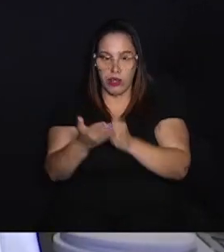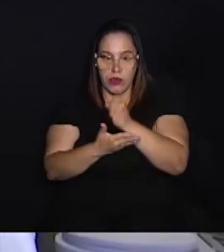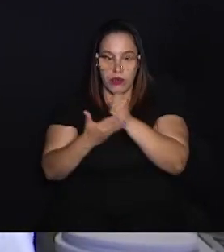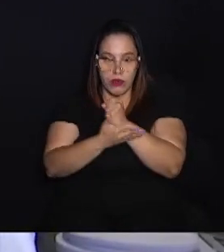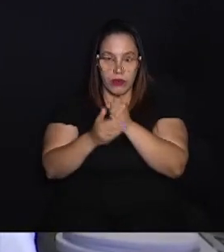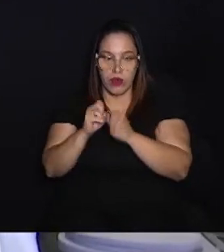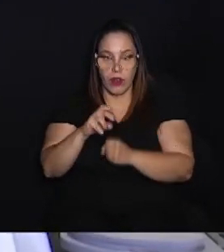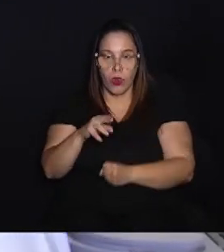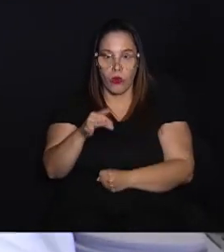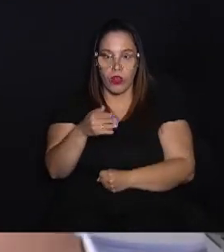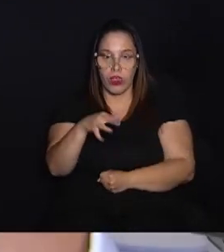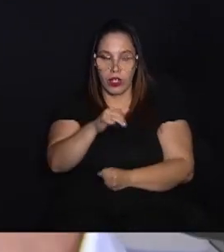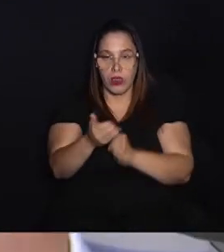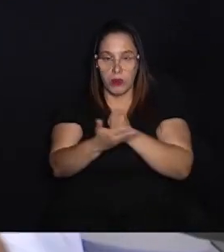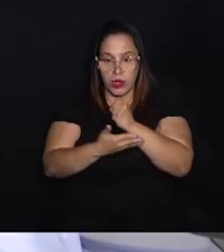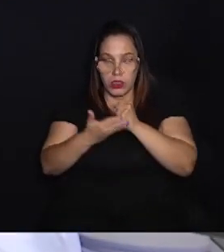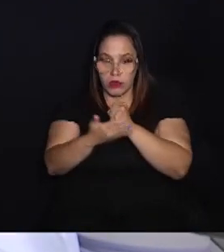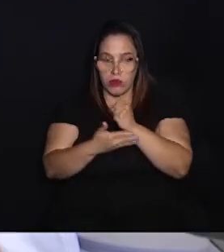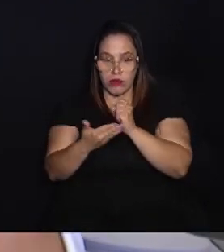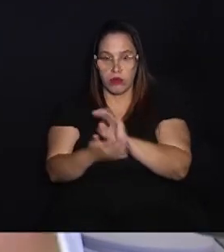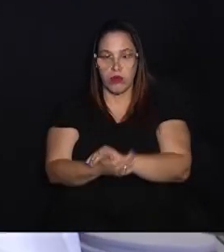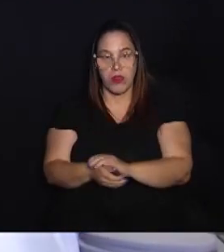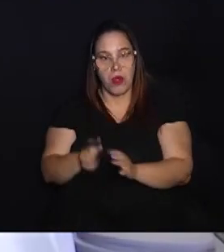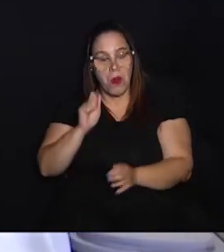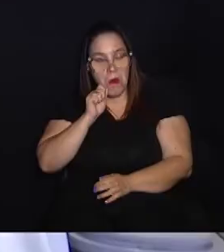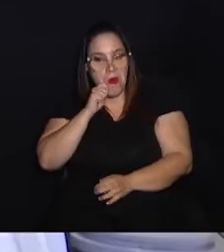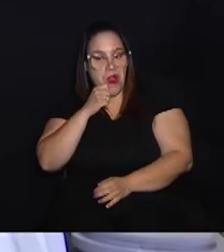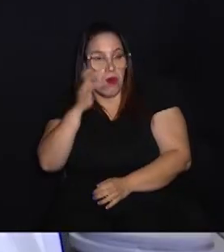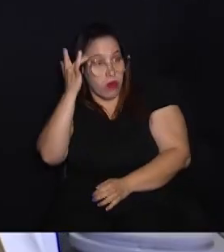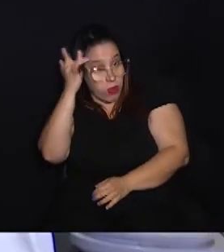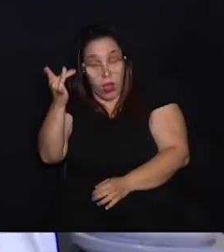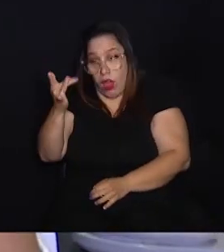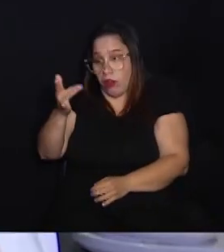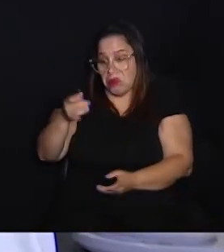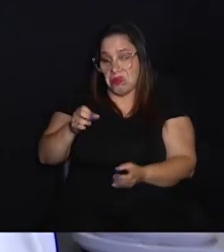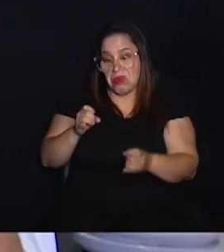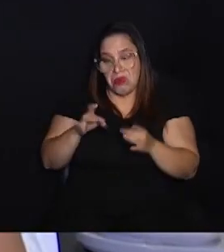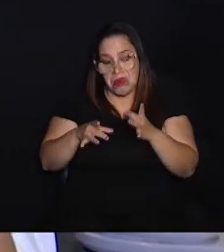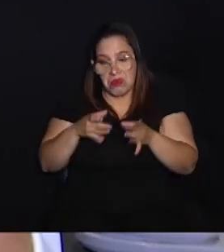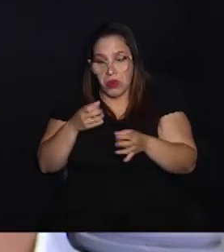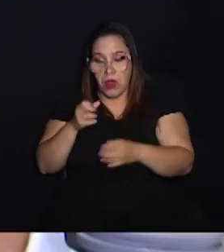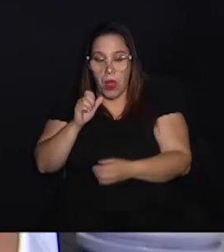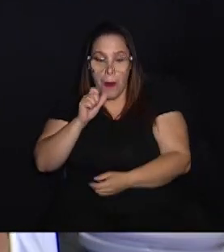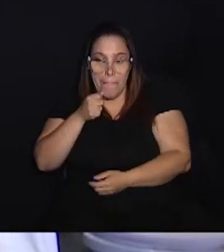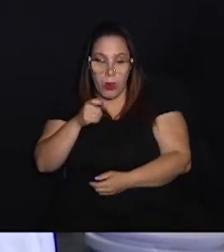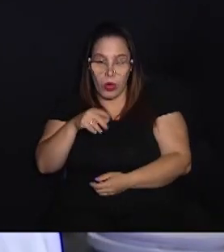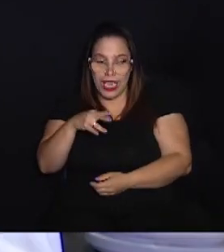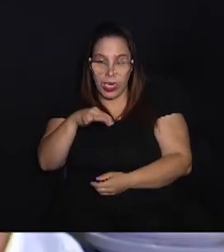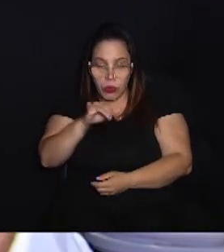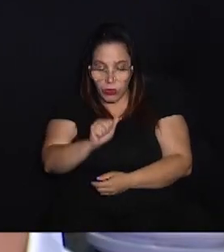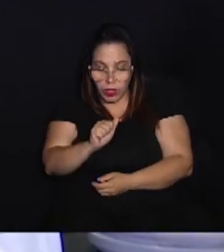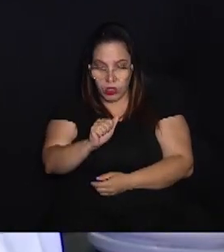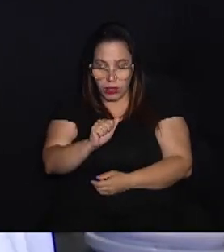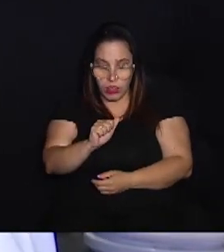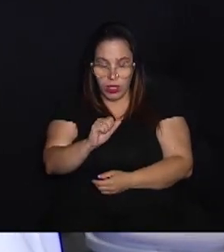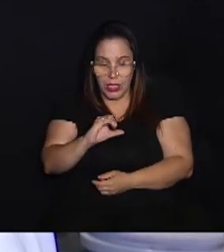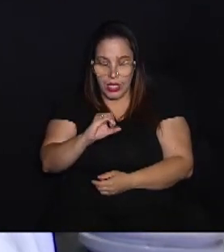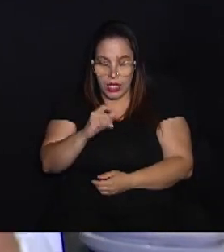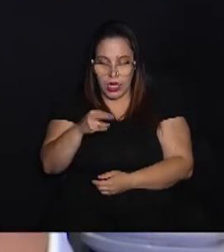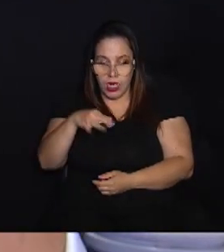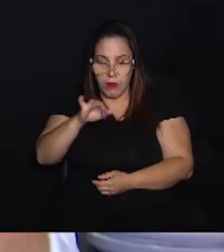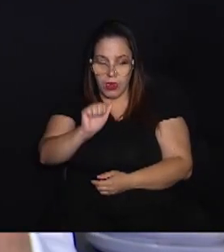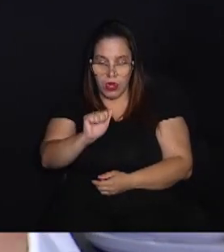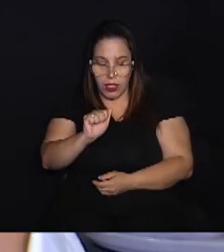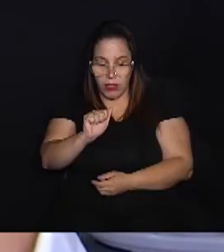dias de confeitaria básica. Então são pães fáceis de fazer com ingredientes fáceis, pão de queijo, esfirra, ciabatta,